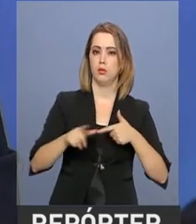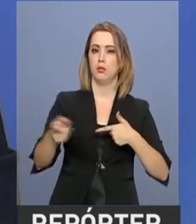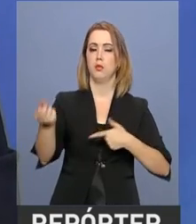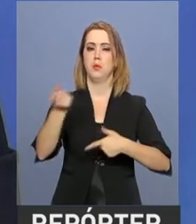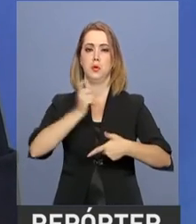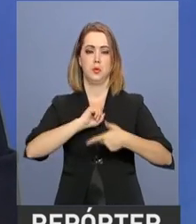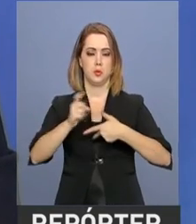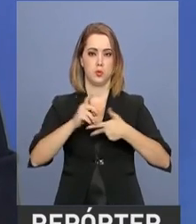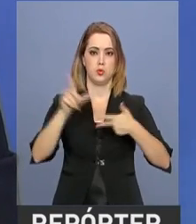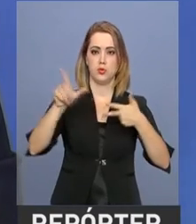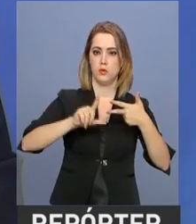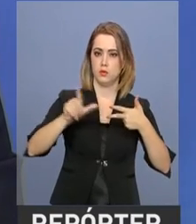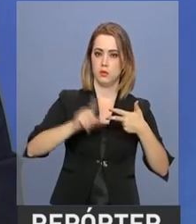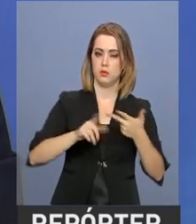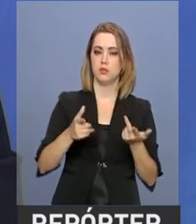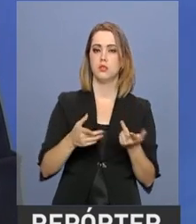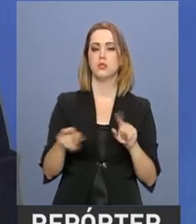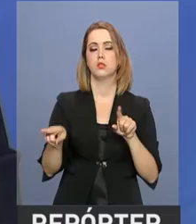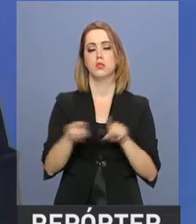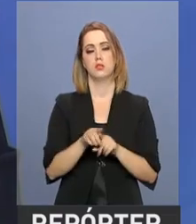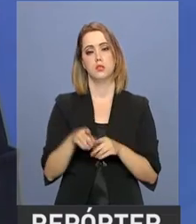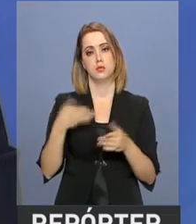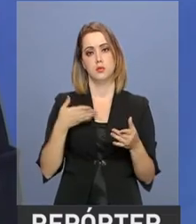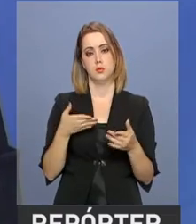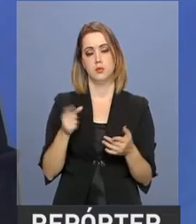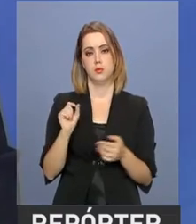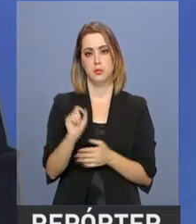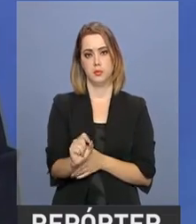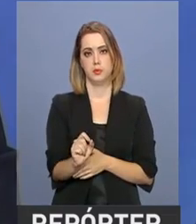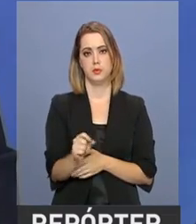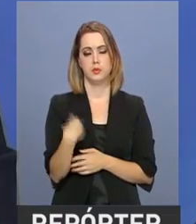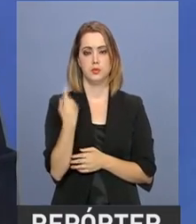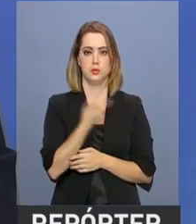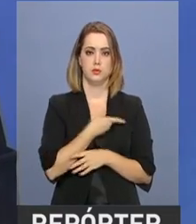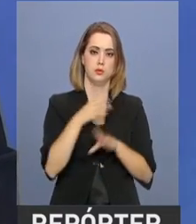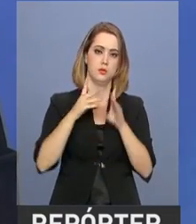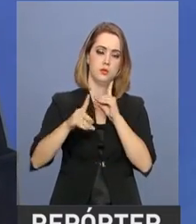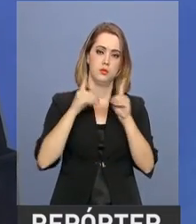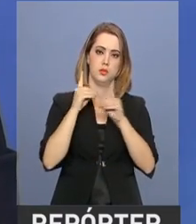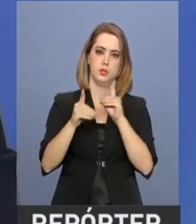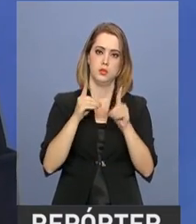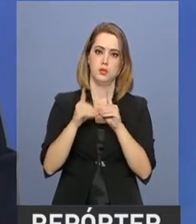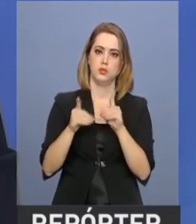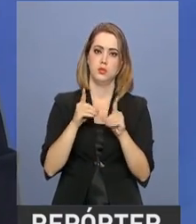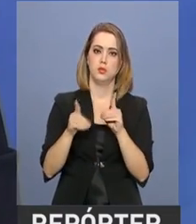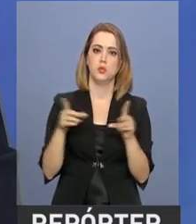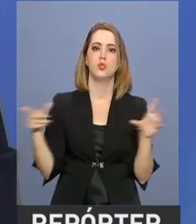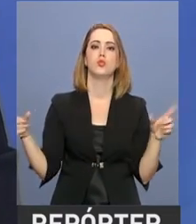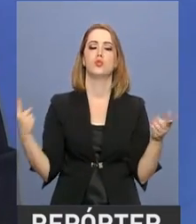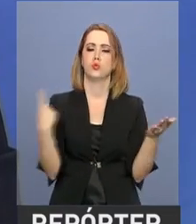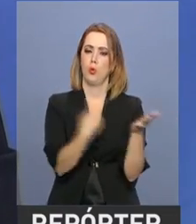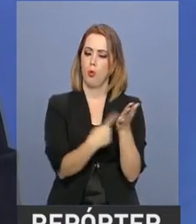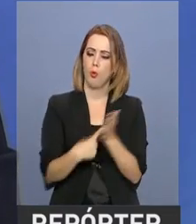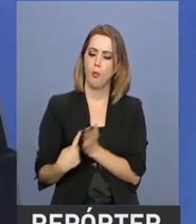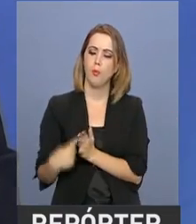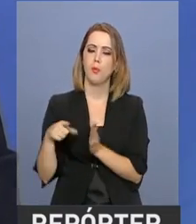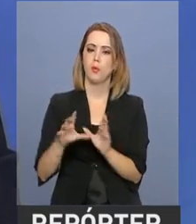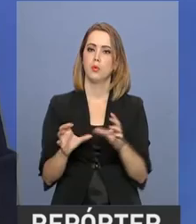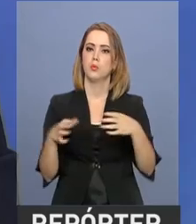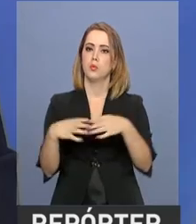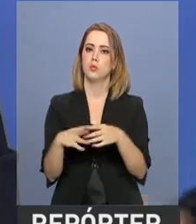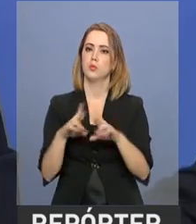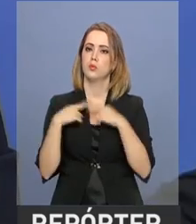legislativo para que aquilo que foi debatido consensado no fórum possa avançar